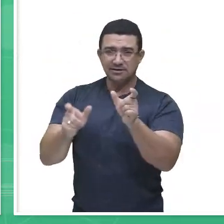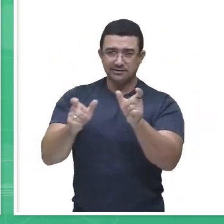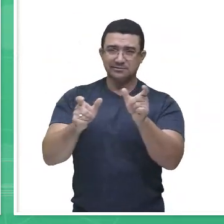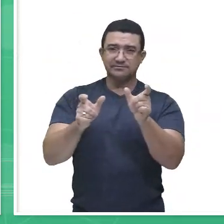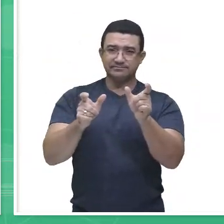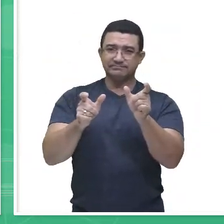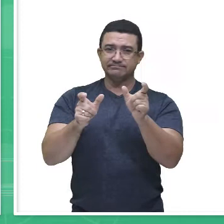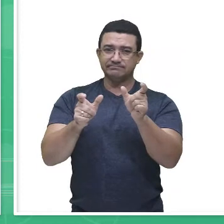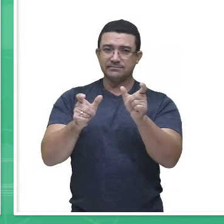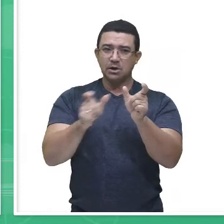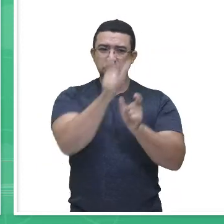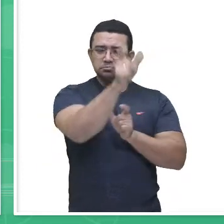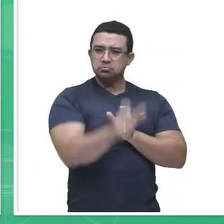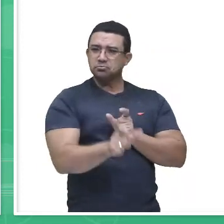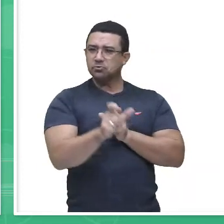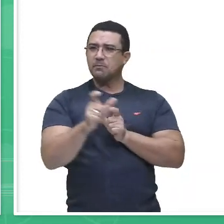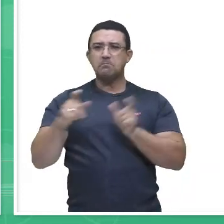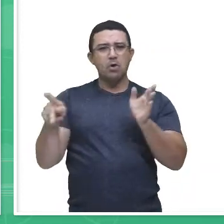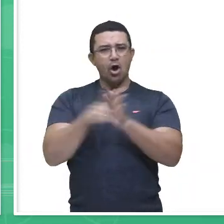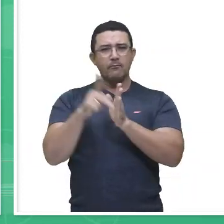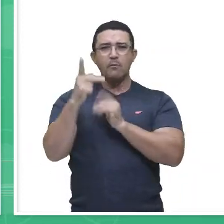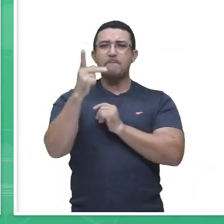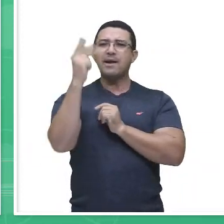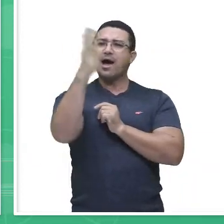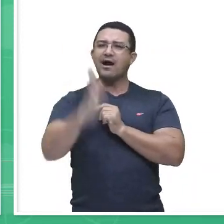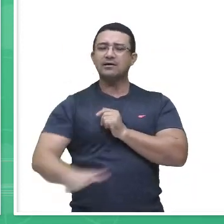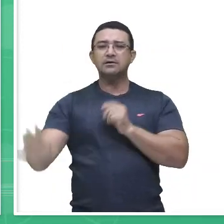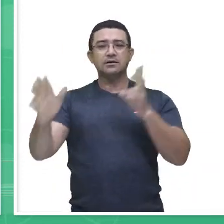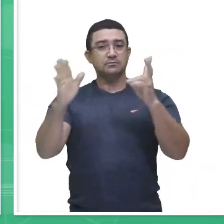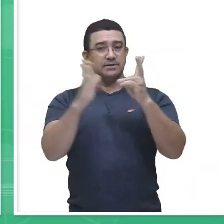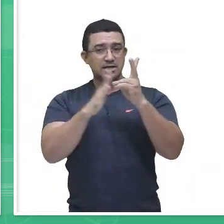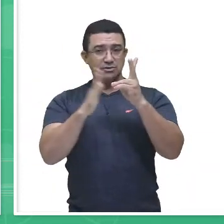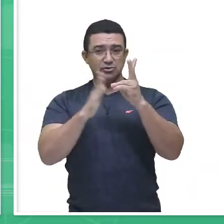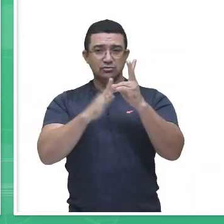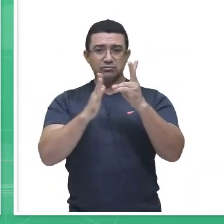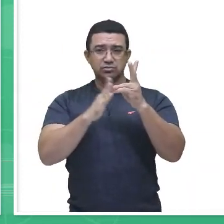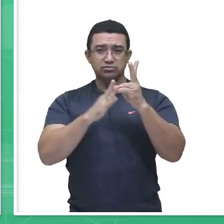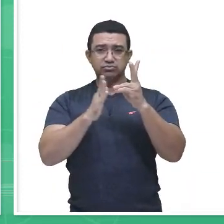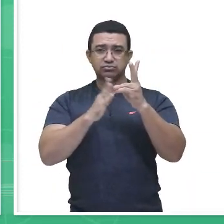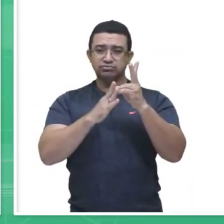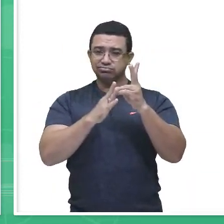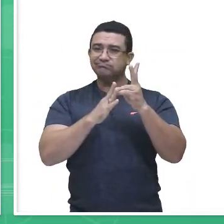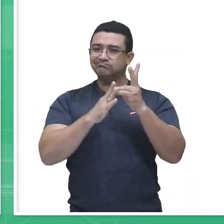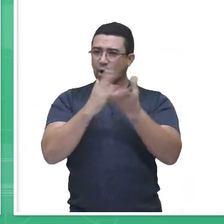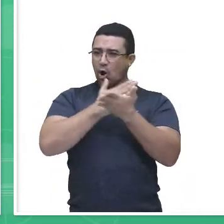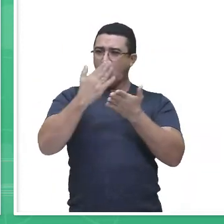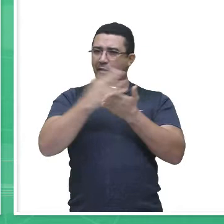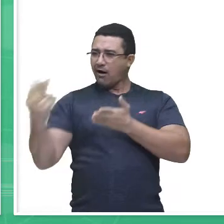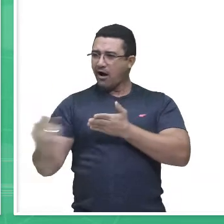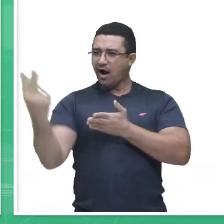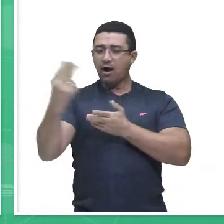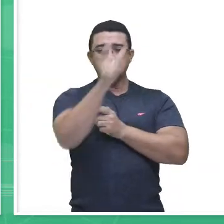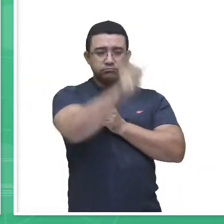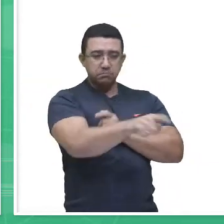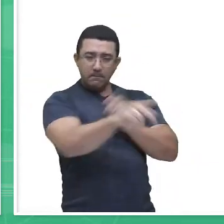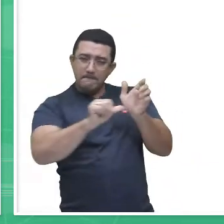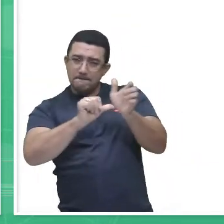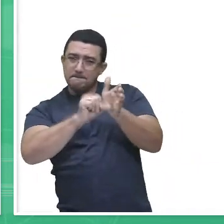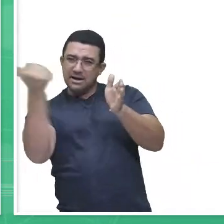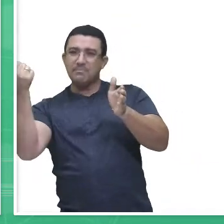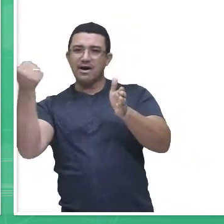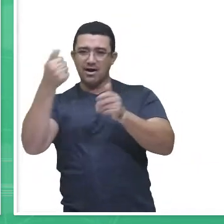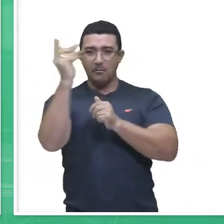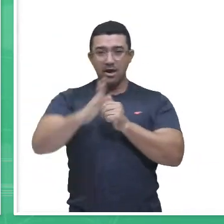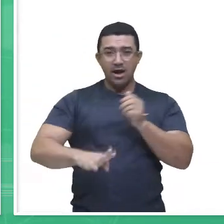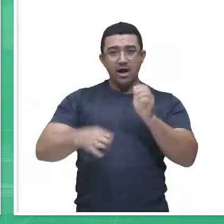um ser brasileiro, o índio. O índio passa a ser valorizado como o primeiro brasileiro. Antes dos